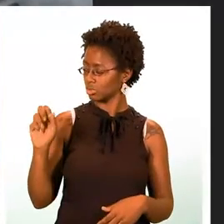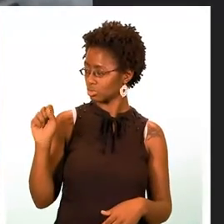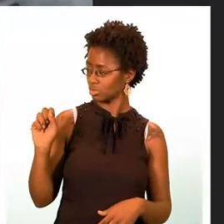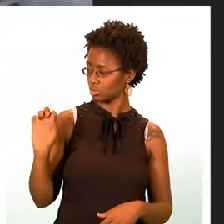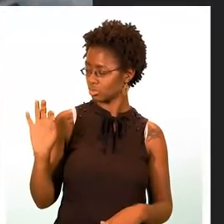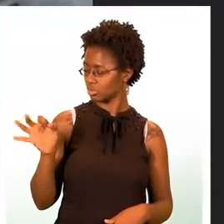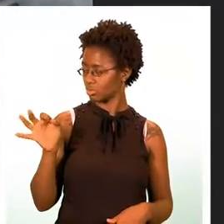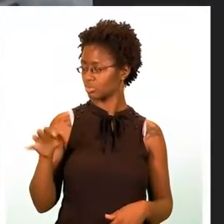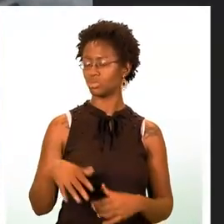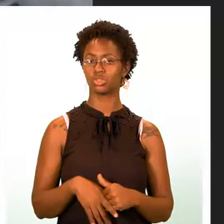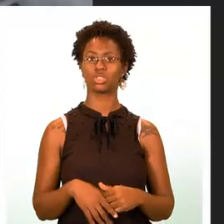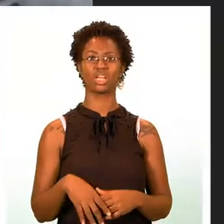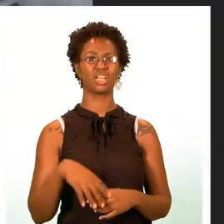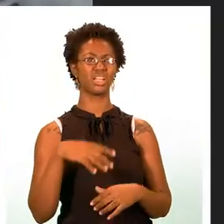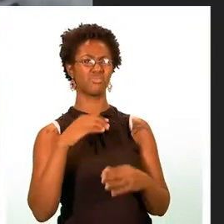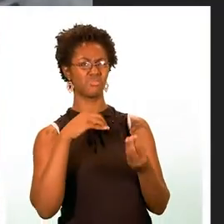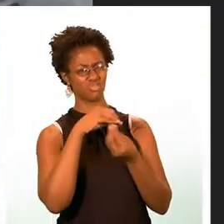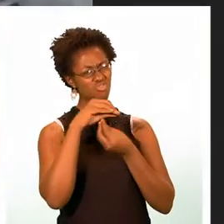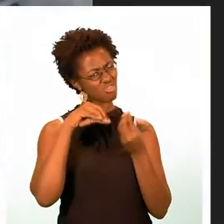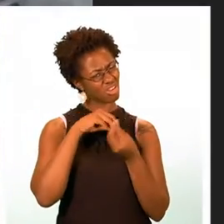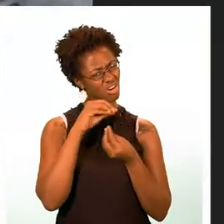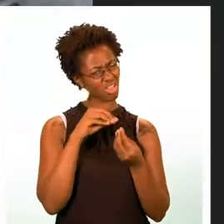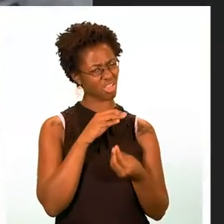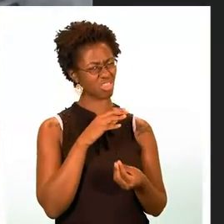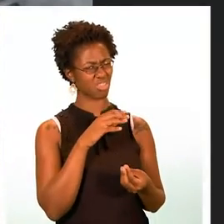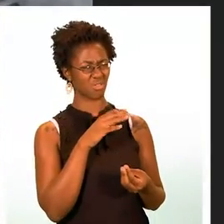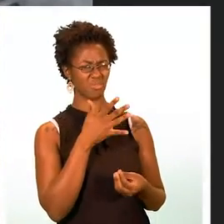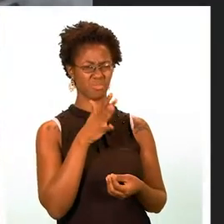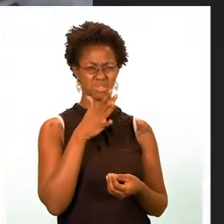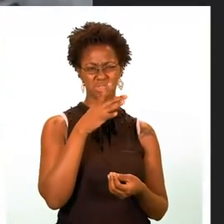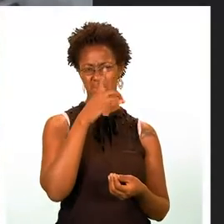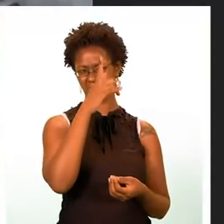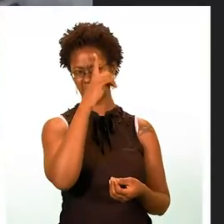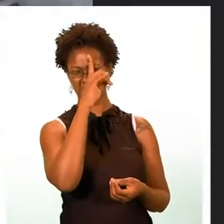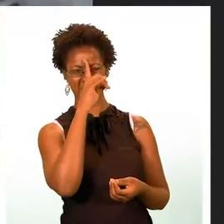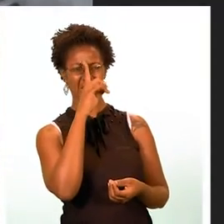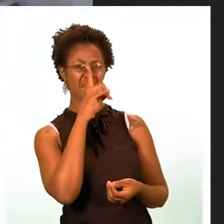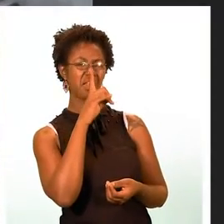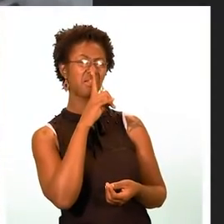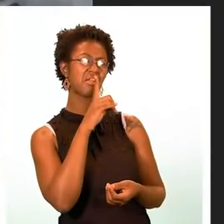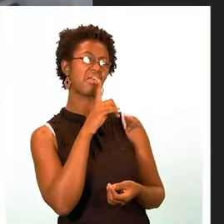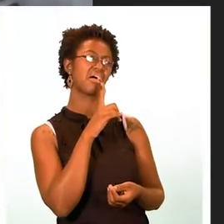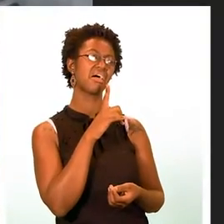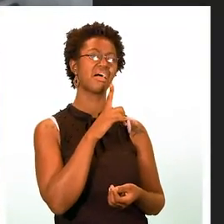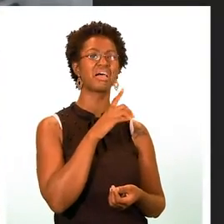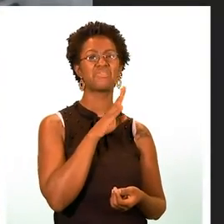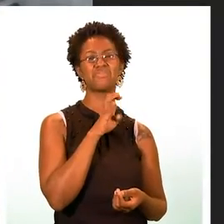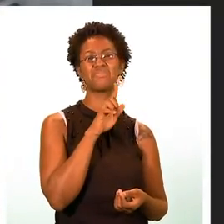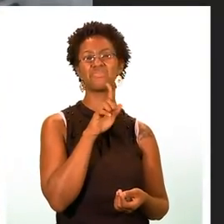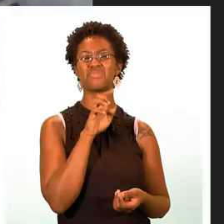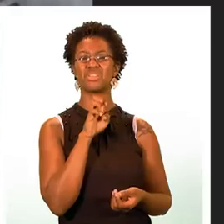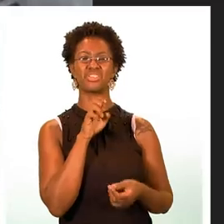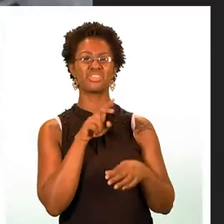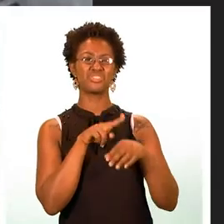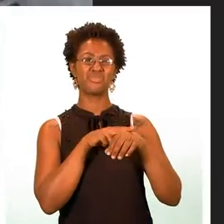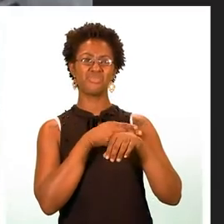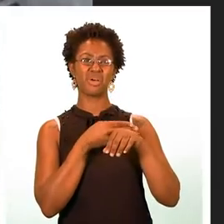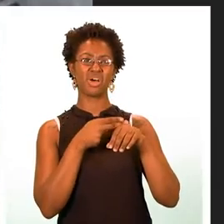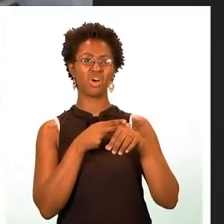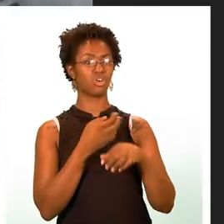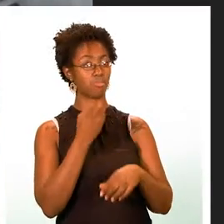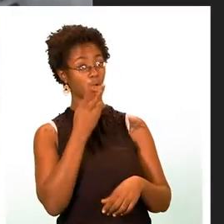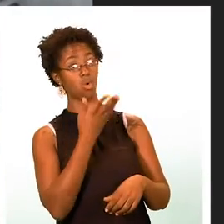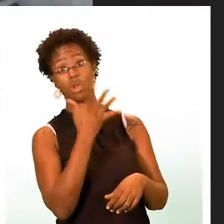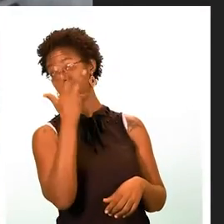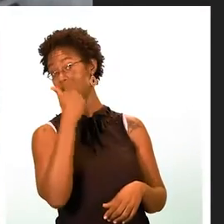possível ver. Ele então, é meio âmbar, né? Ele é amarelado, ele é meio bege, ele é meio